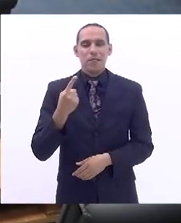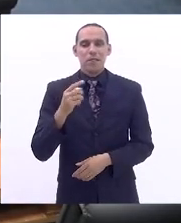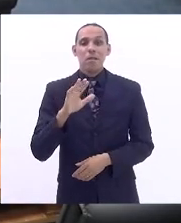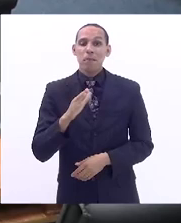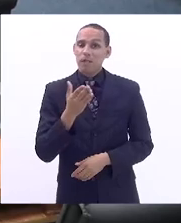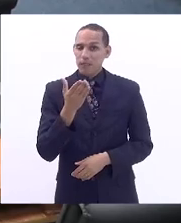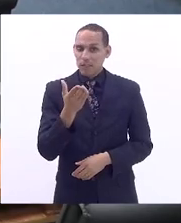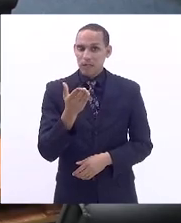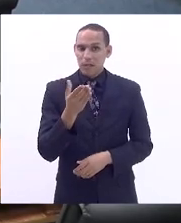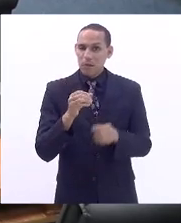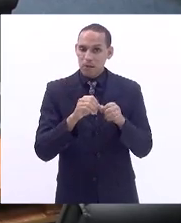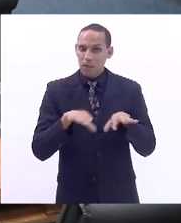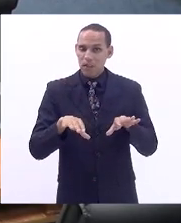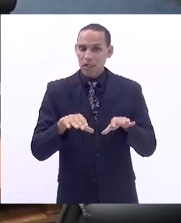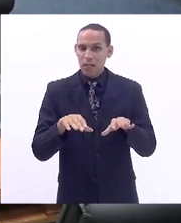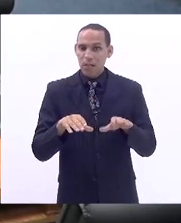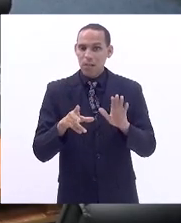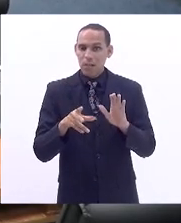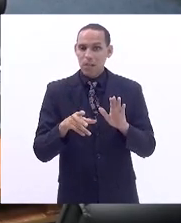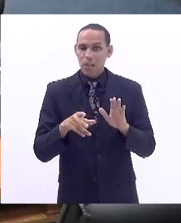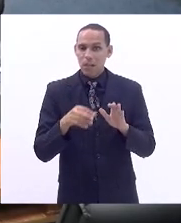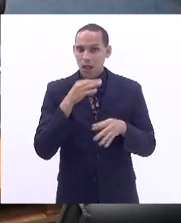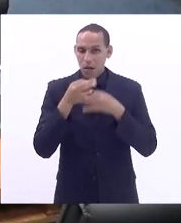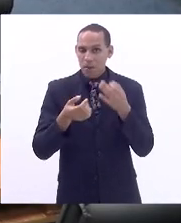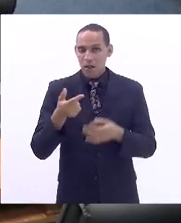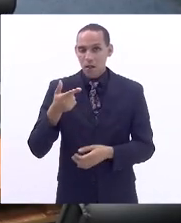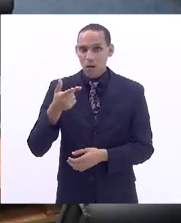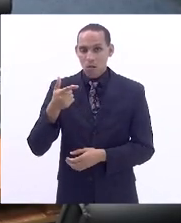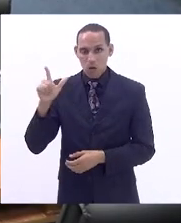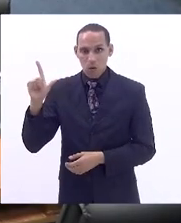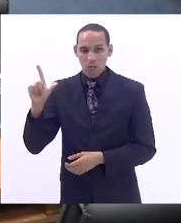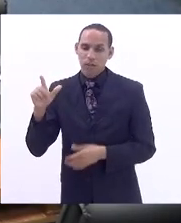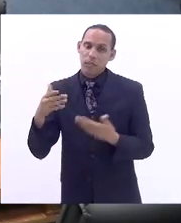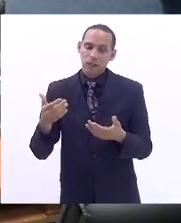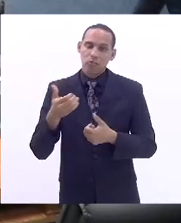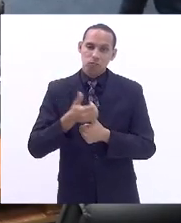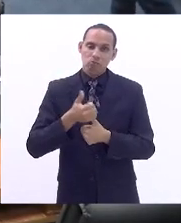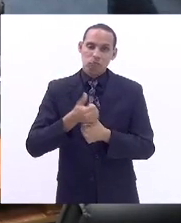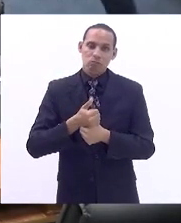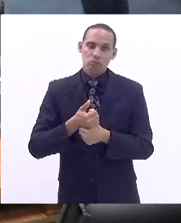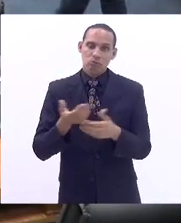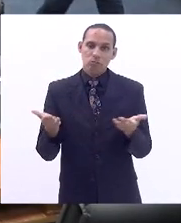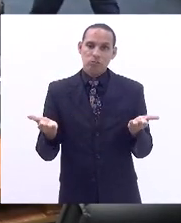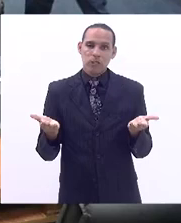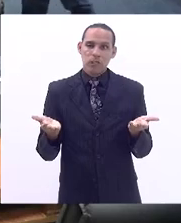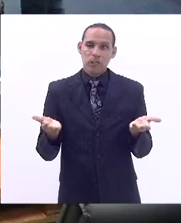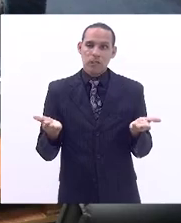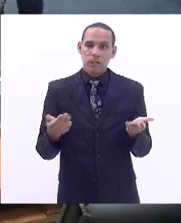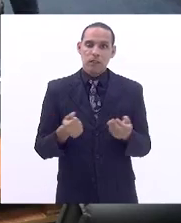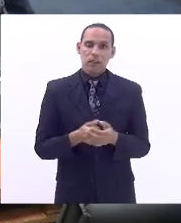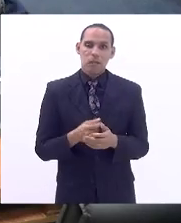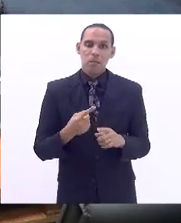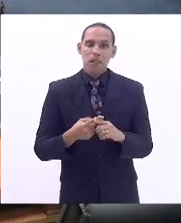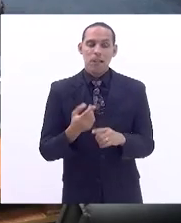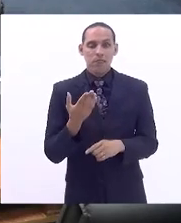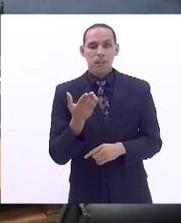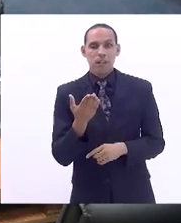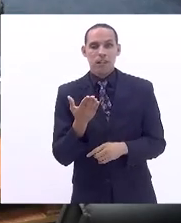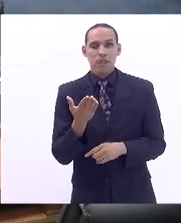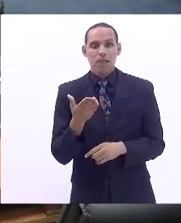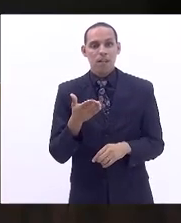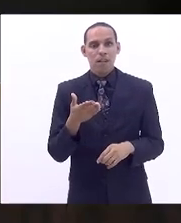primeiros mas vós sereis é prejudicou todos os pareceres anteriores Então tem que ser um substantivo que uma cedência